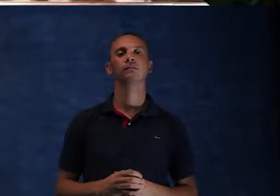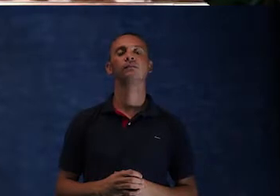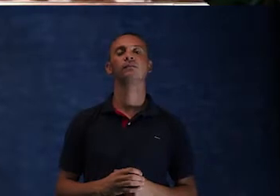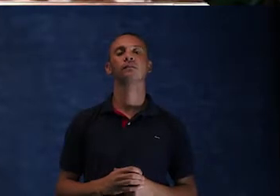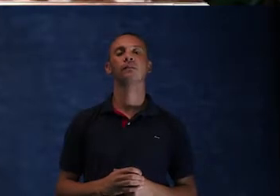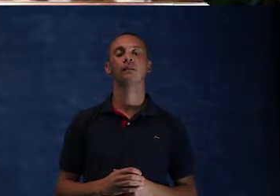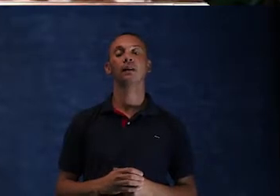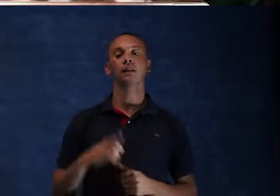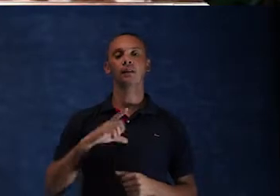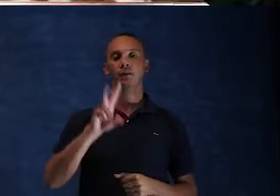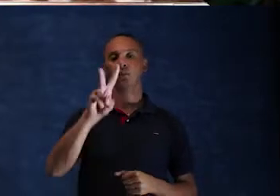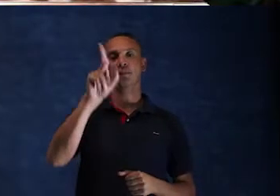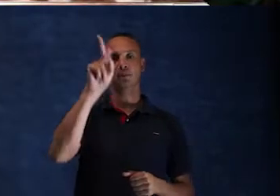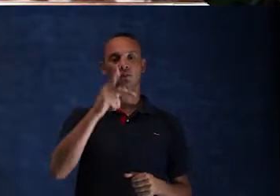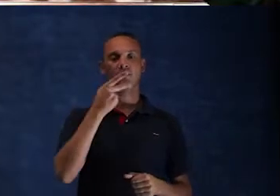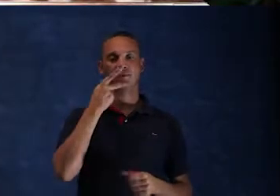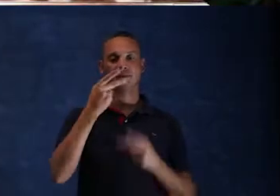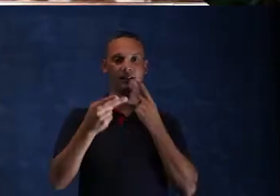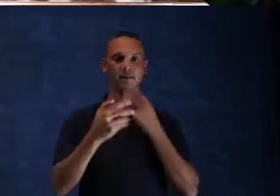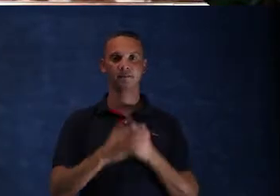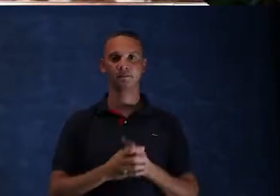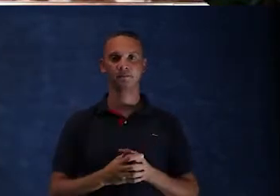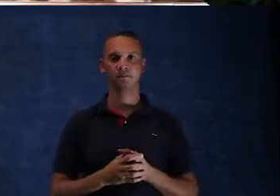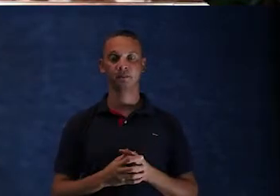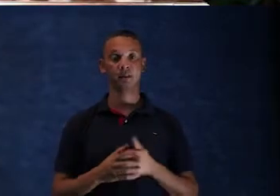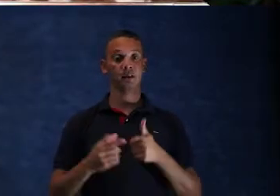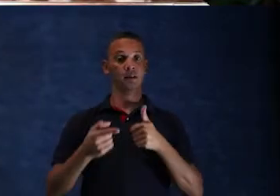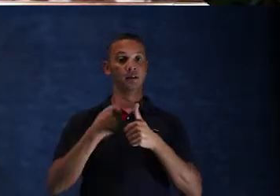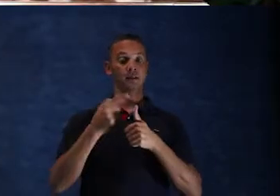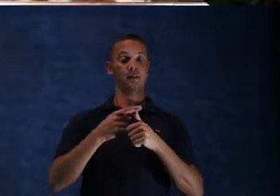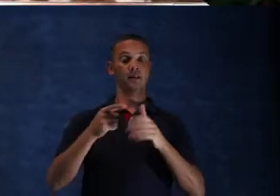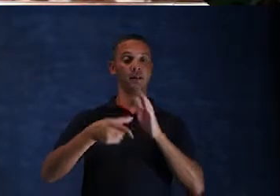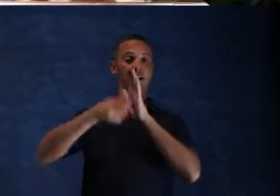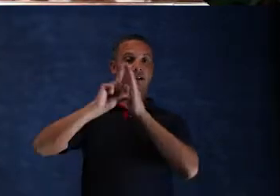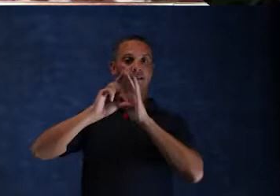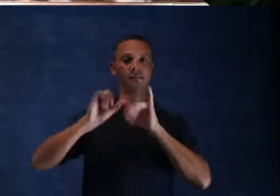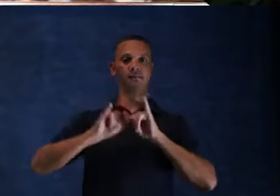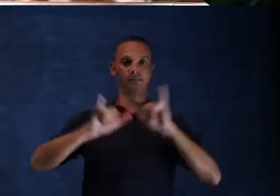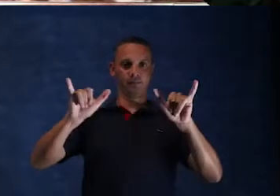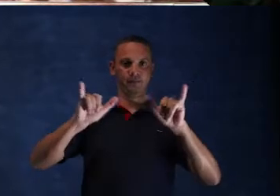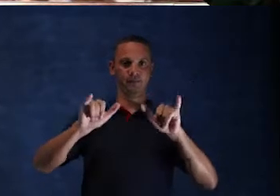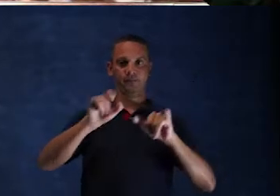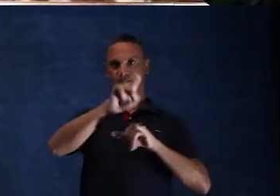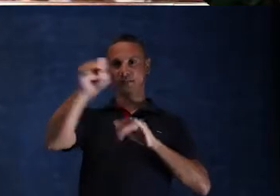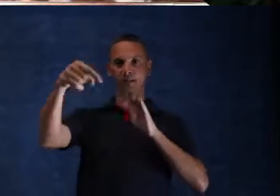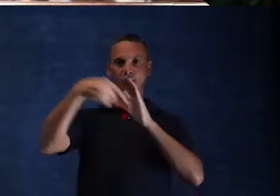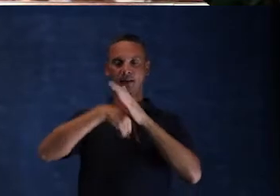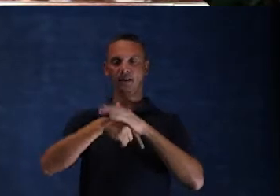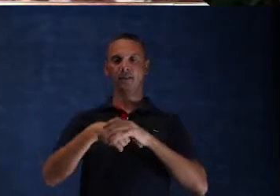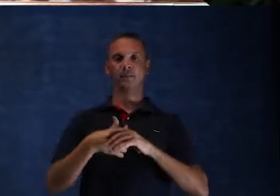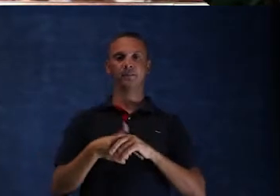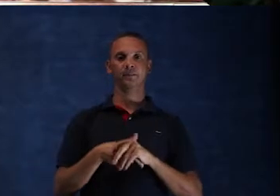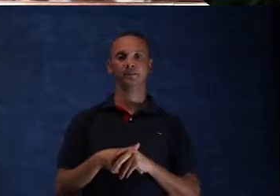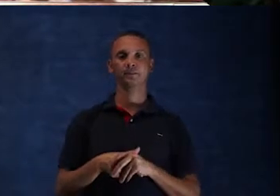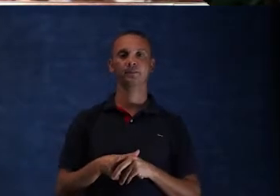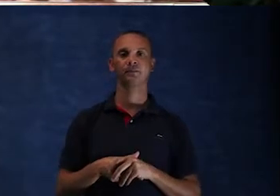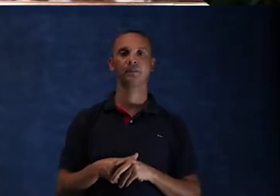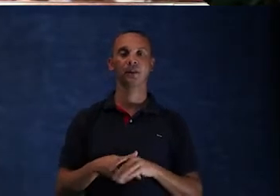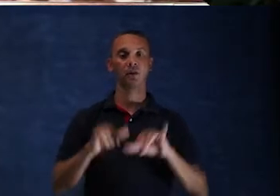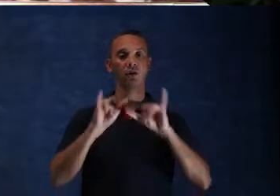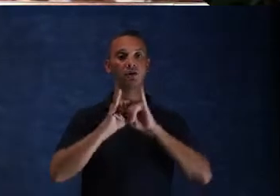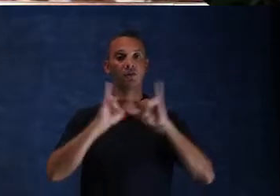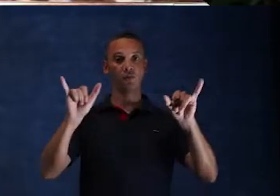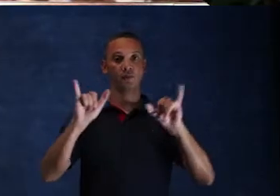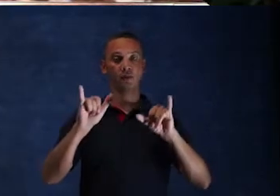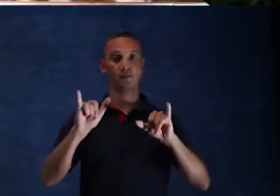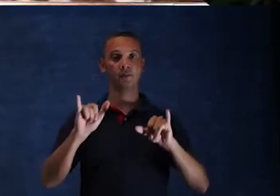Aqui, ó, já tem 2 aqui. Eu queria, antes de passar a palavra à professora Ana, divulgar